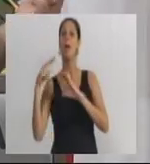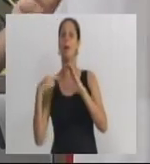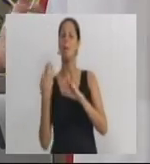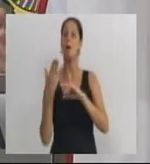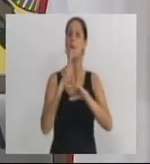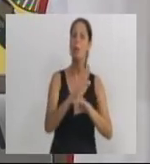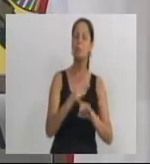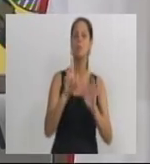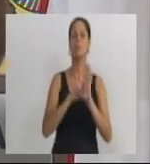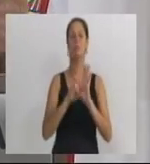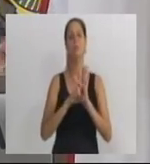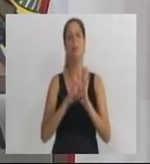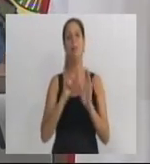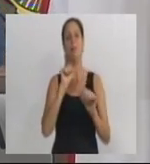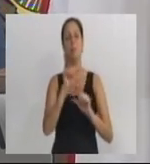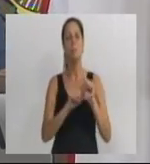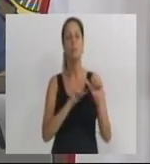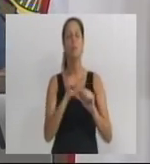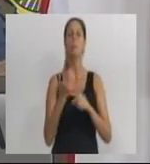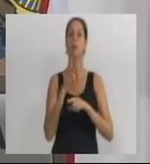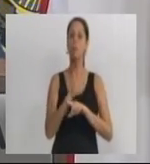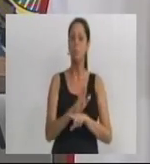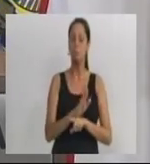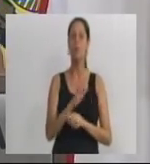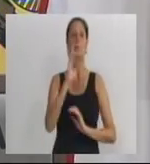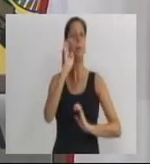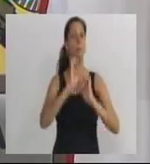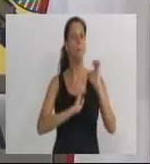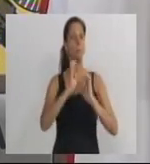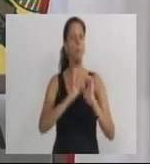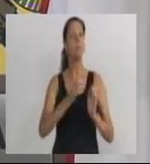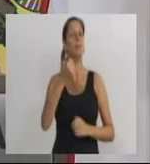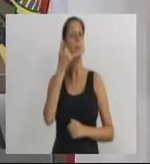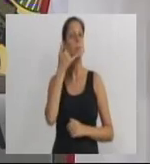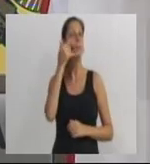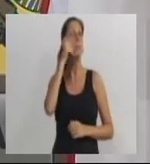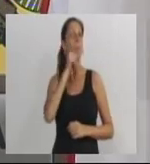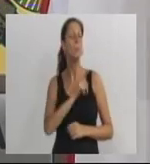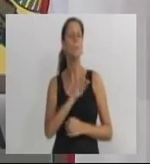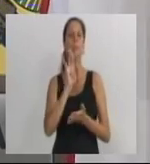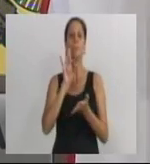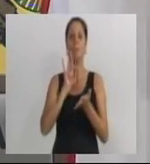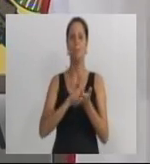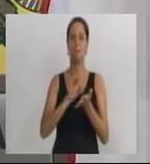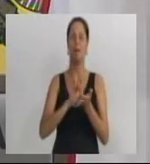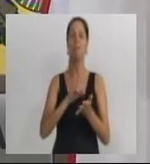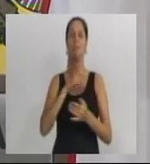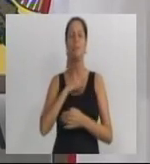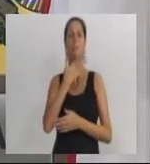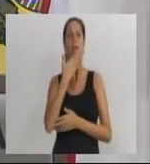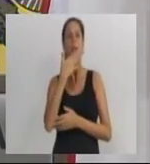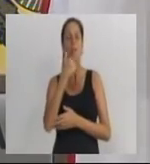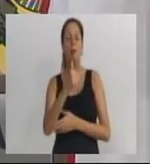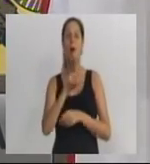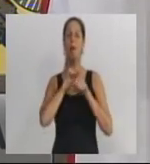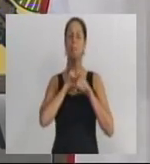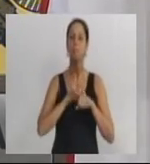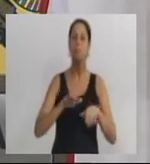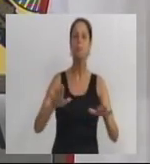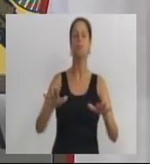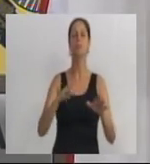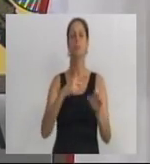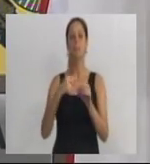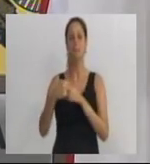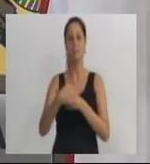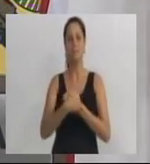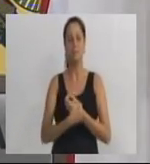operadoras, dificultava que eles fizessem a parte deles. Aqui é bom também cobrar do Ministério Público, vereador Vanderlei, do